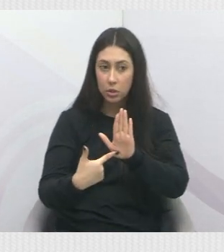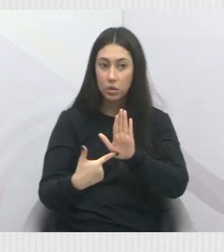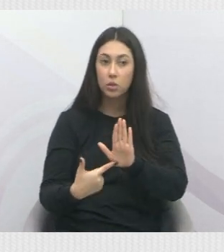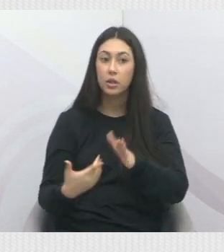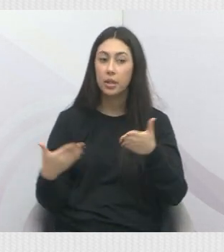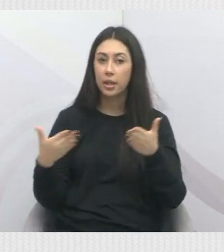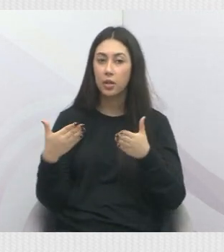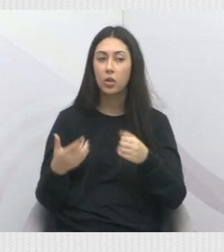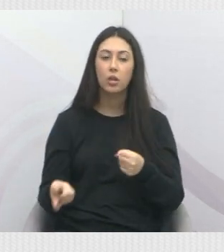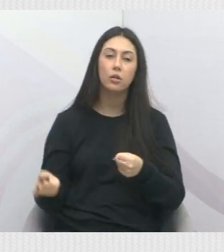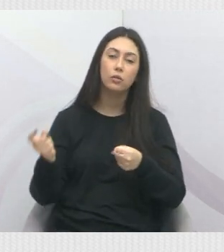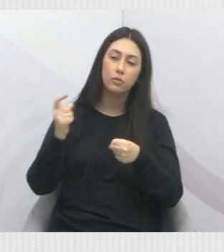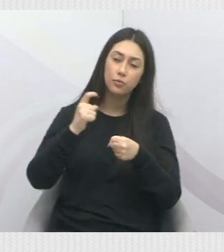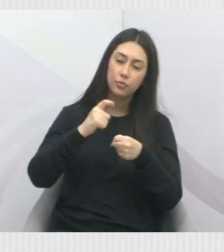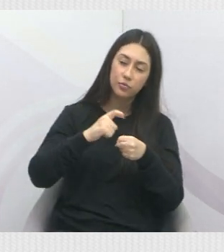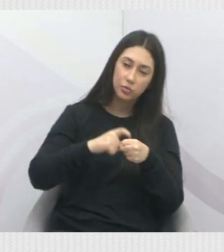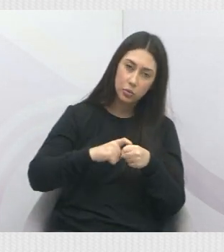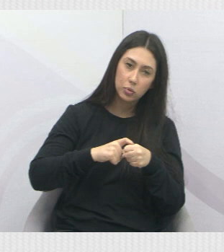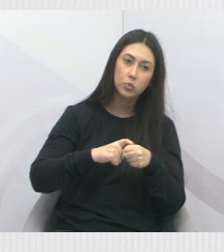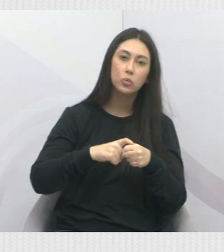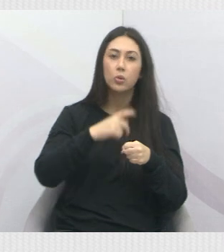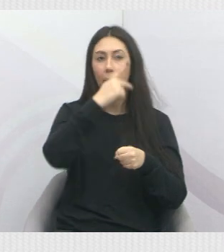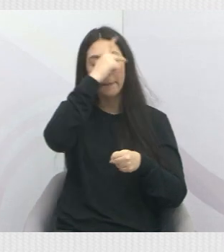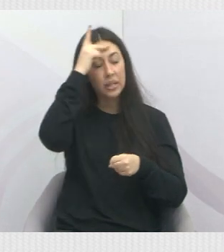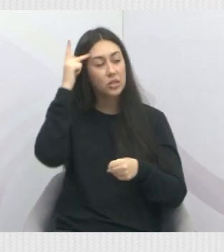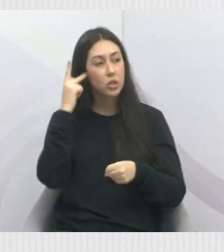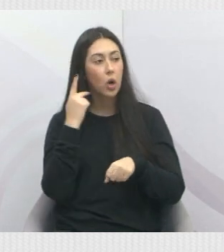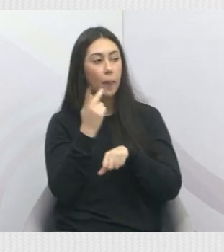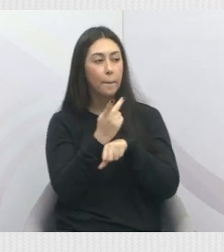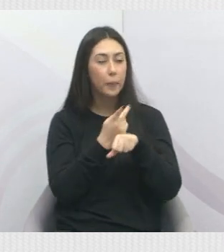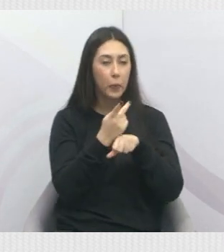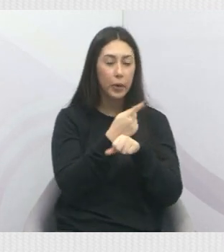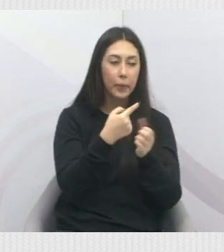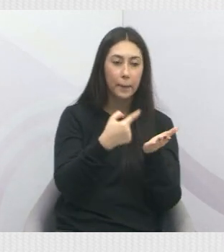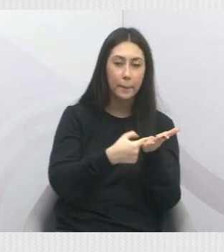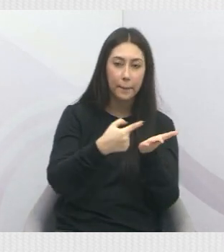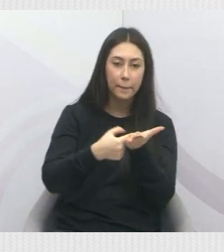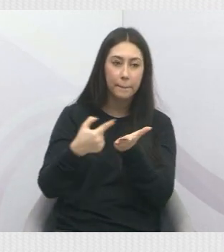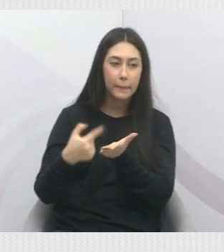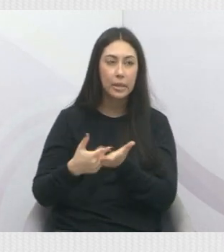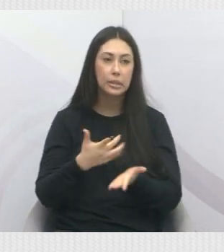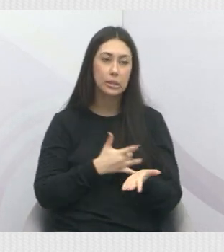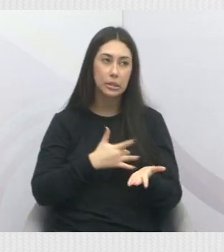da procura por serviços eletivos na saúde, principalmente agora no